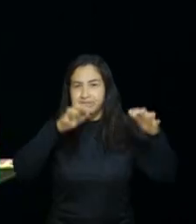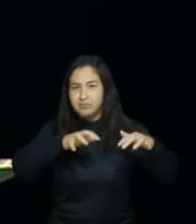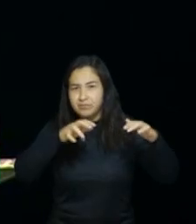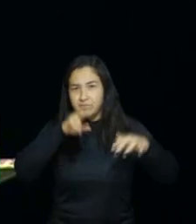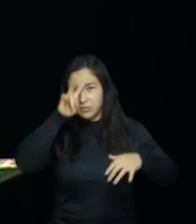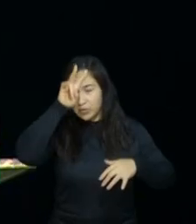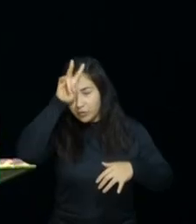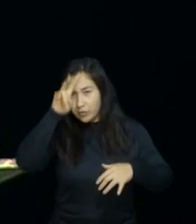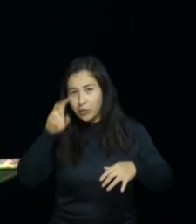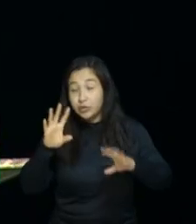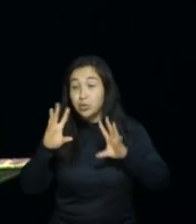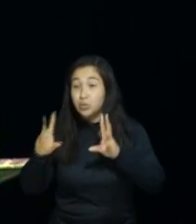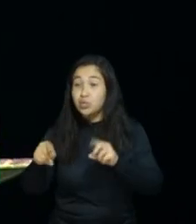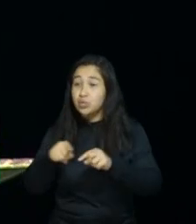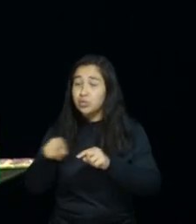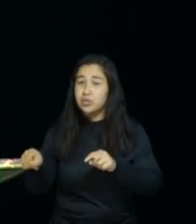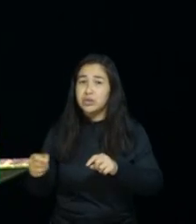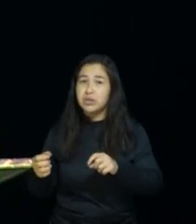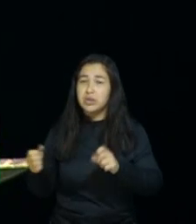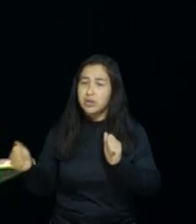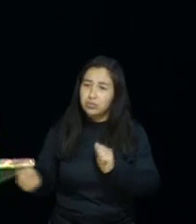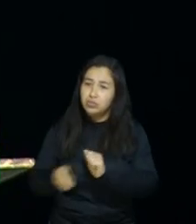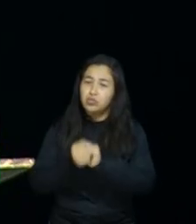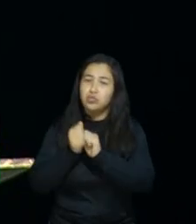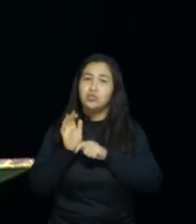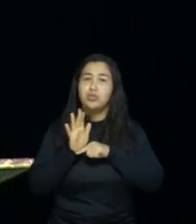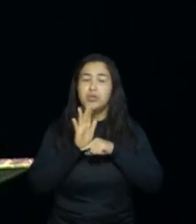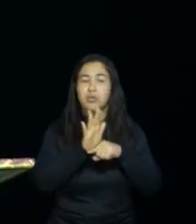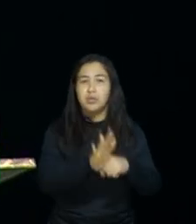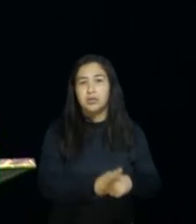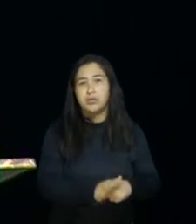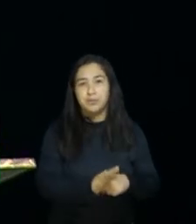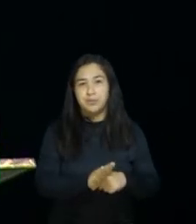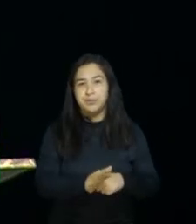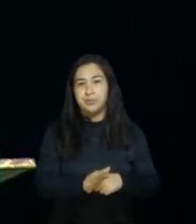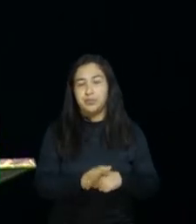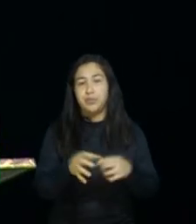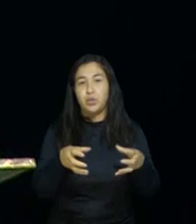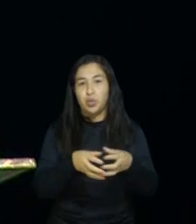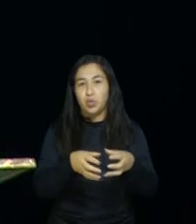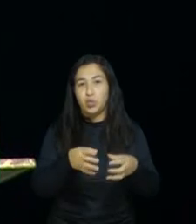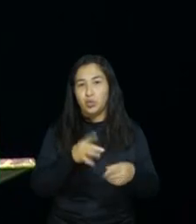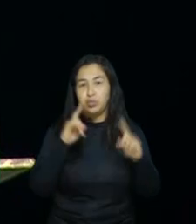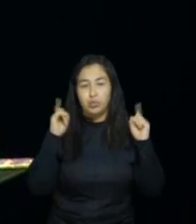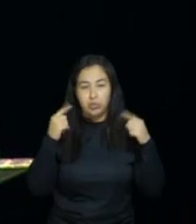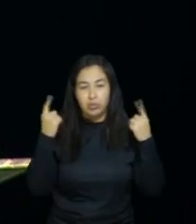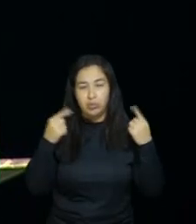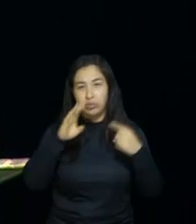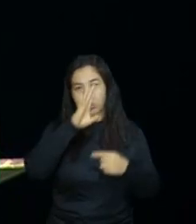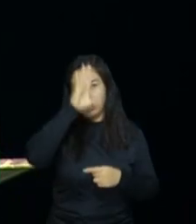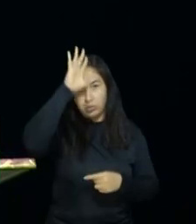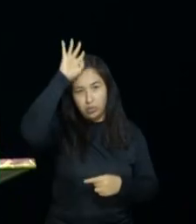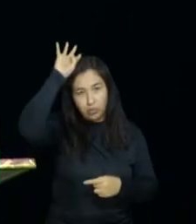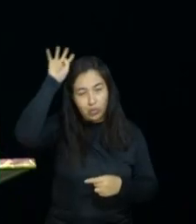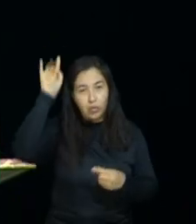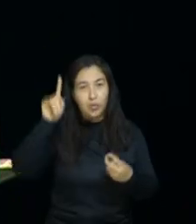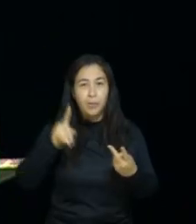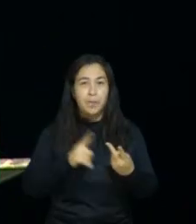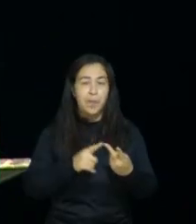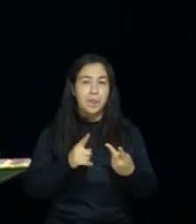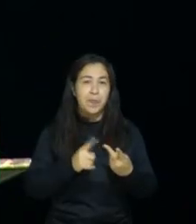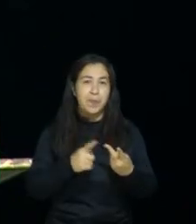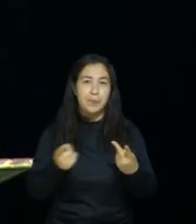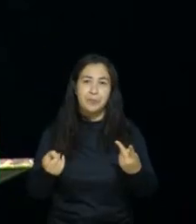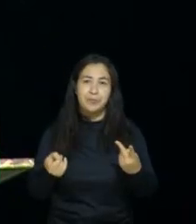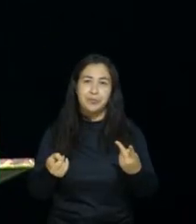as forças que compõem o estado de Santa Catarina, Corpo de Bombeiros, Defesa Civil, Polícia Militar, Polícia Civil,